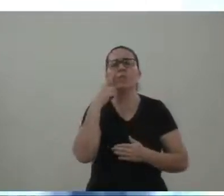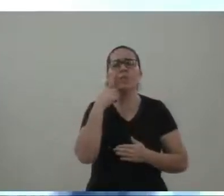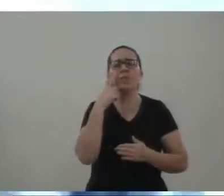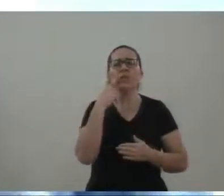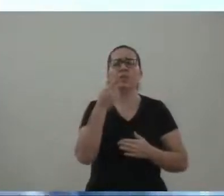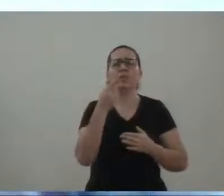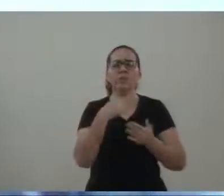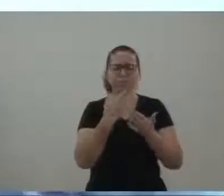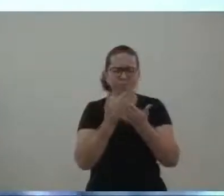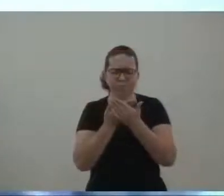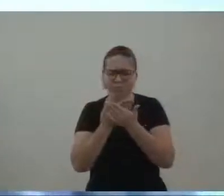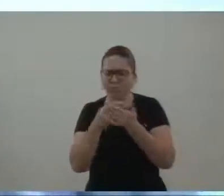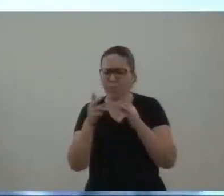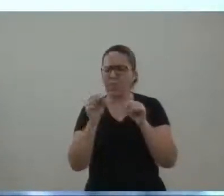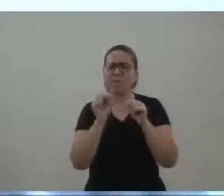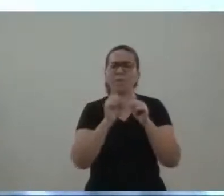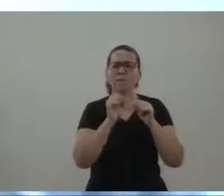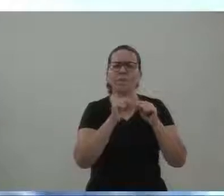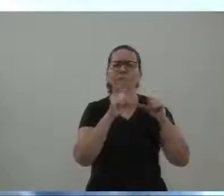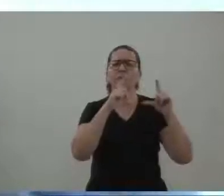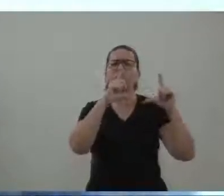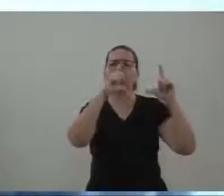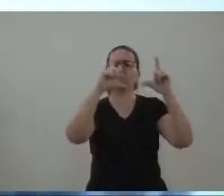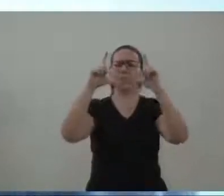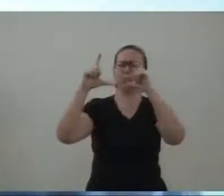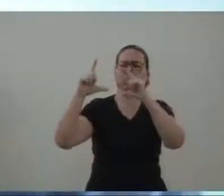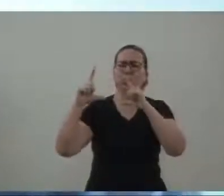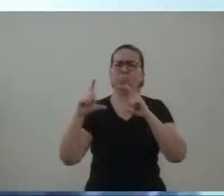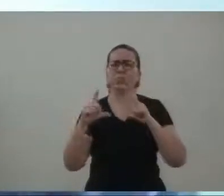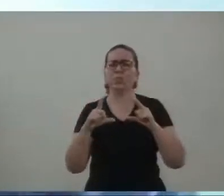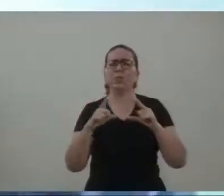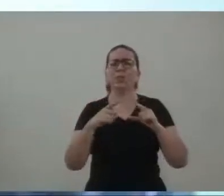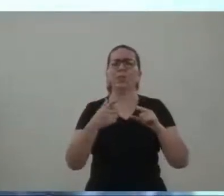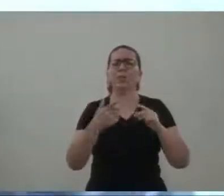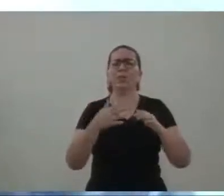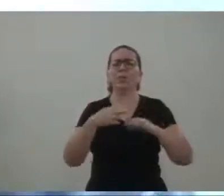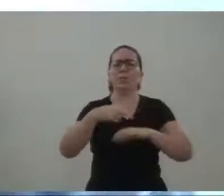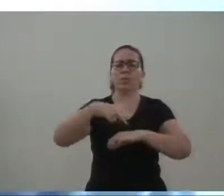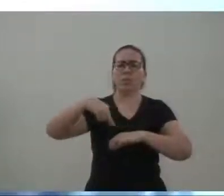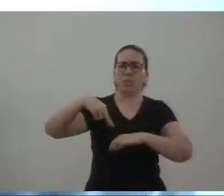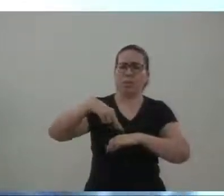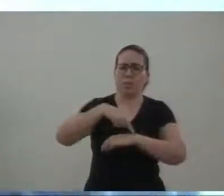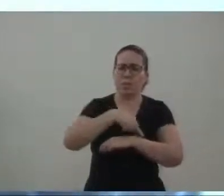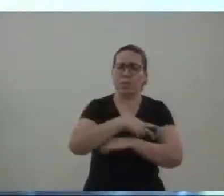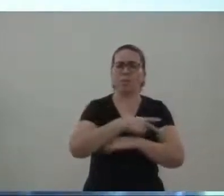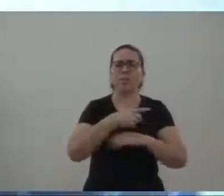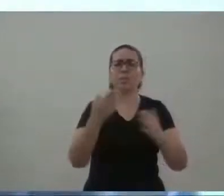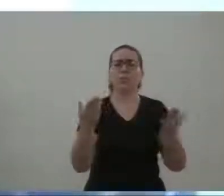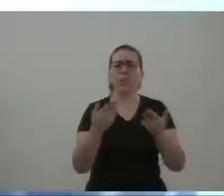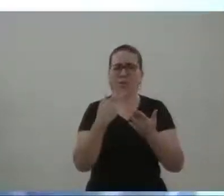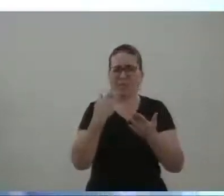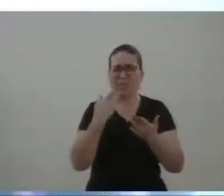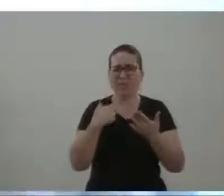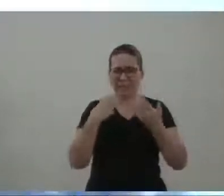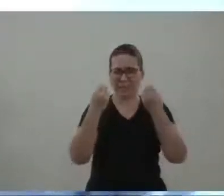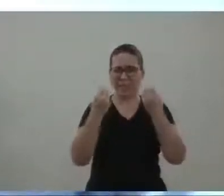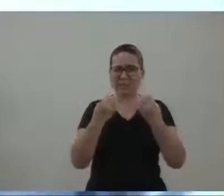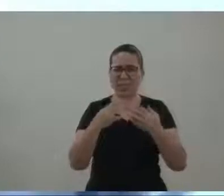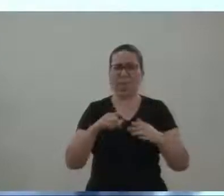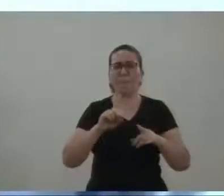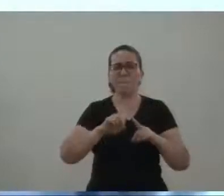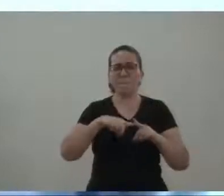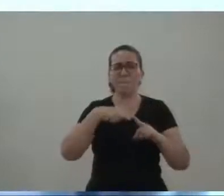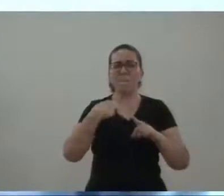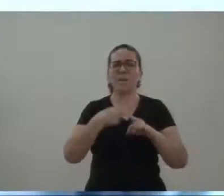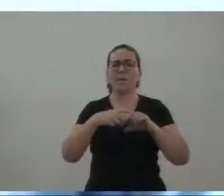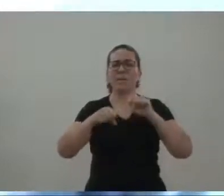feita a sinalização vertical e horizontal em outros pontos, alguns pontos de travessias, que com esse aumento, como eu disse, de ciclistas